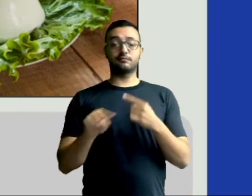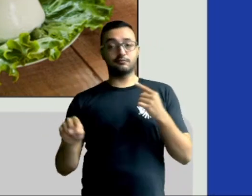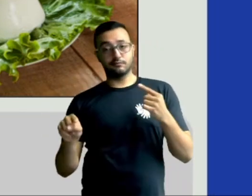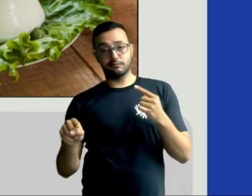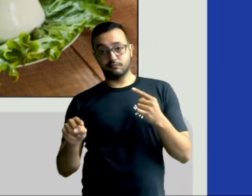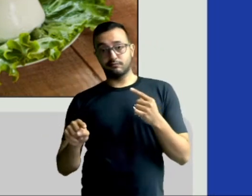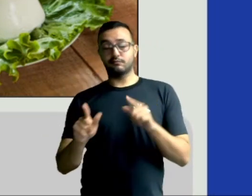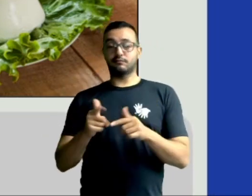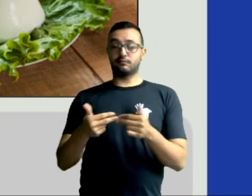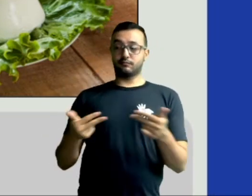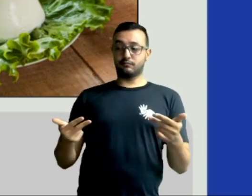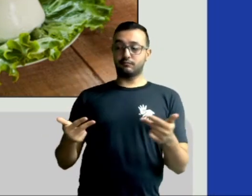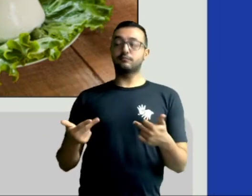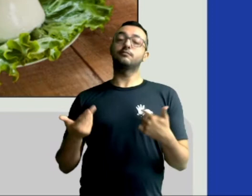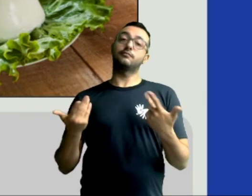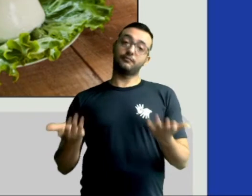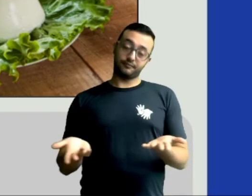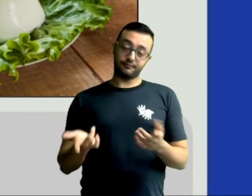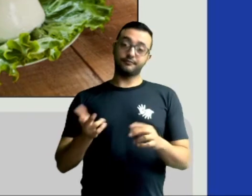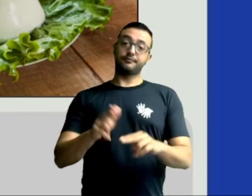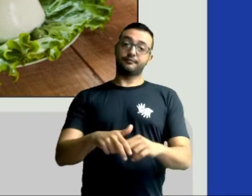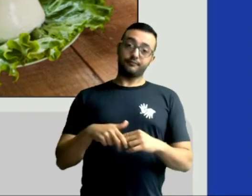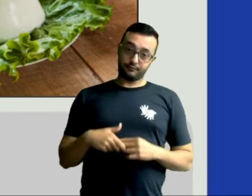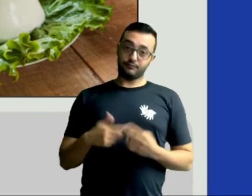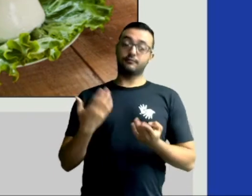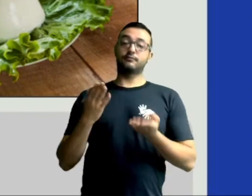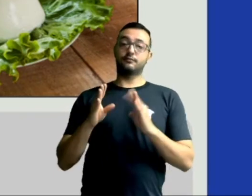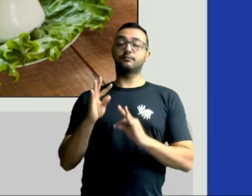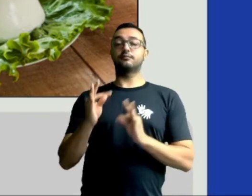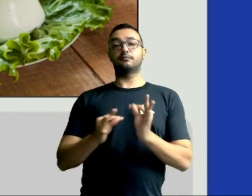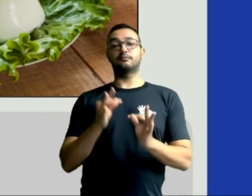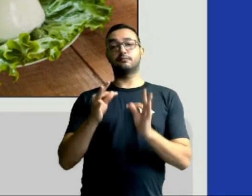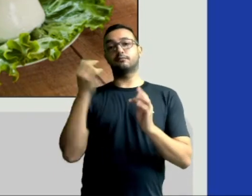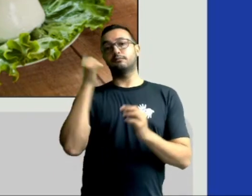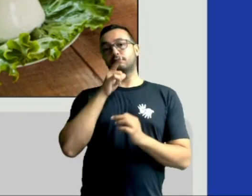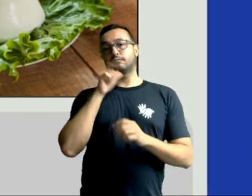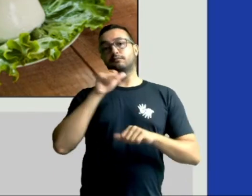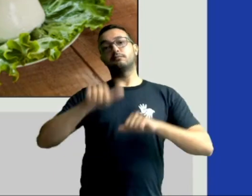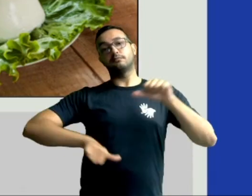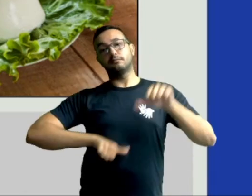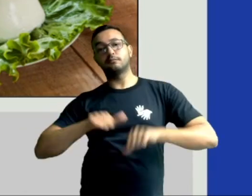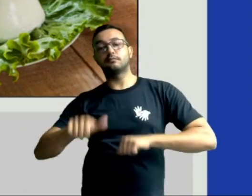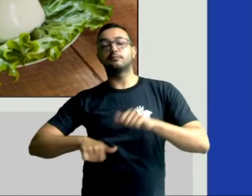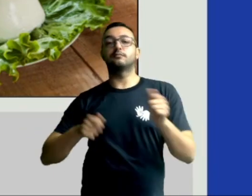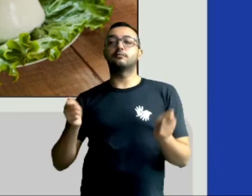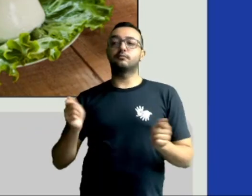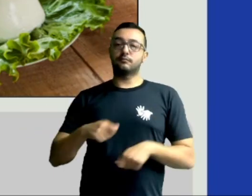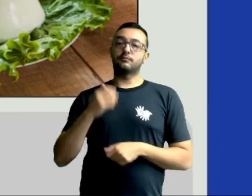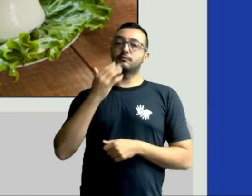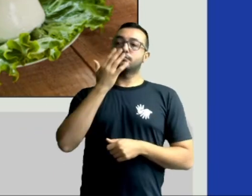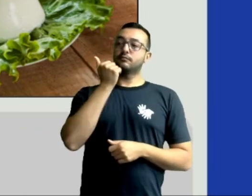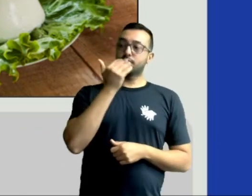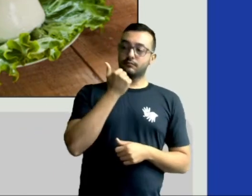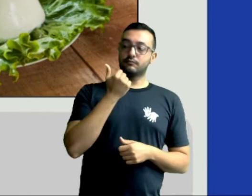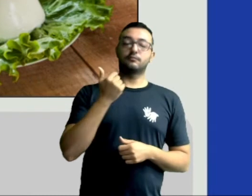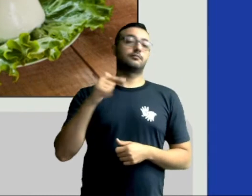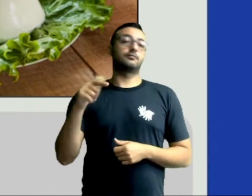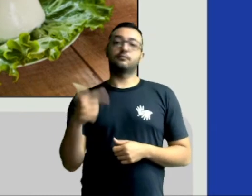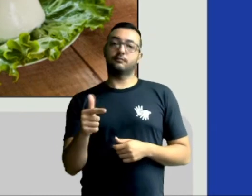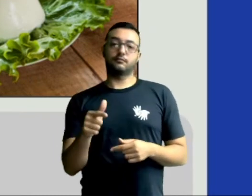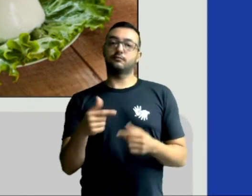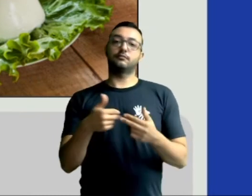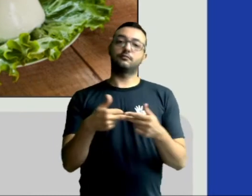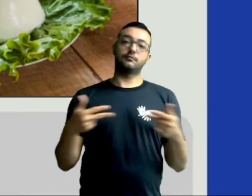de componentes, né? E através da biotecnologia a gente consegue modificar e consegue fazer com que determinado alimento não tenha